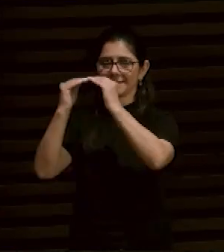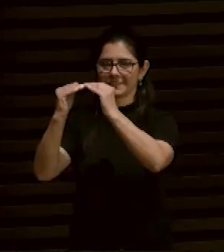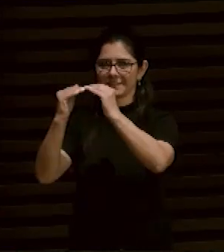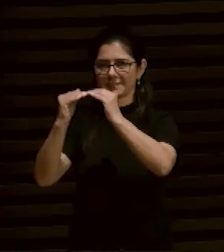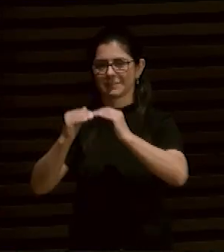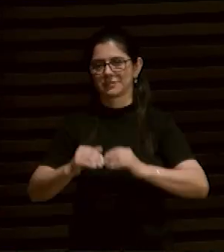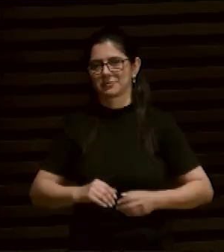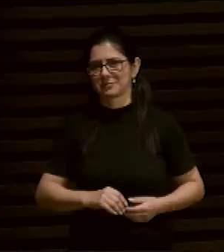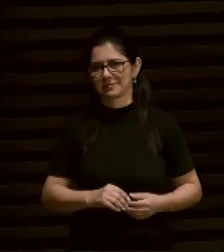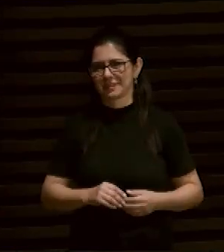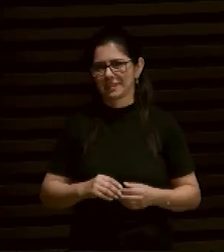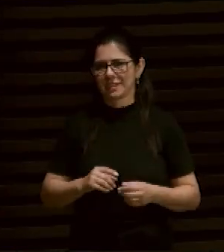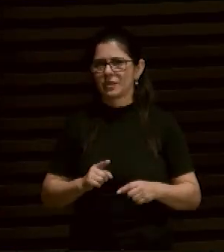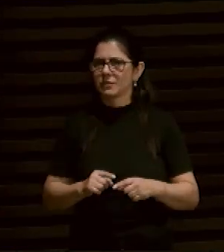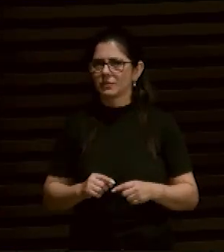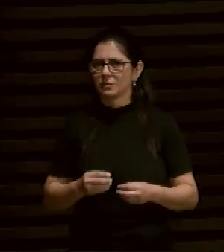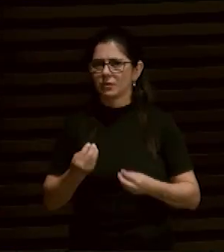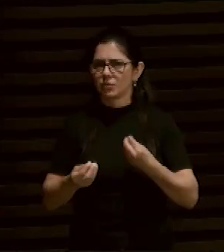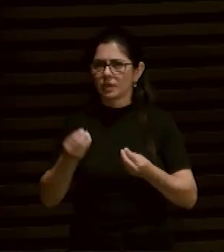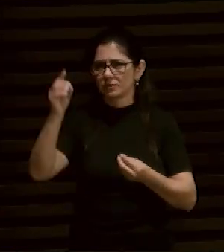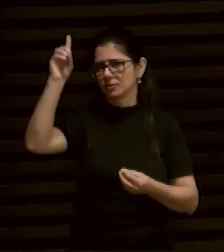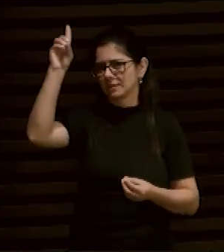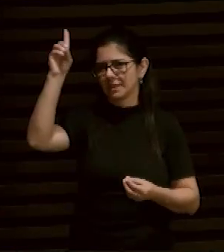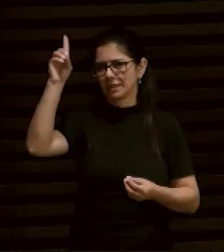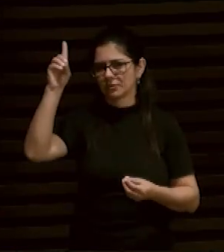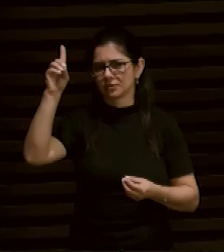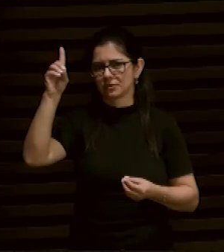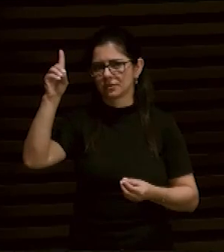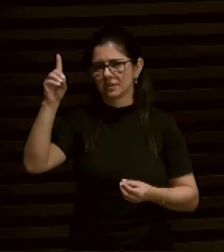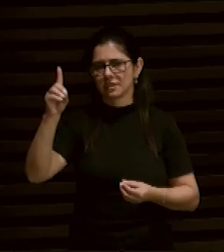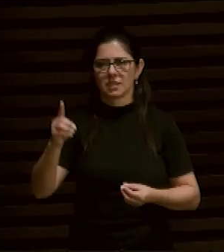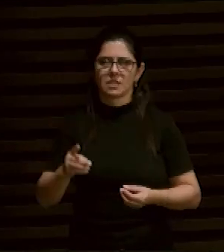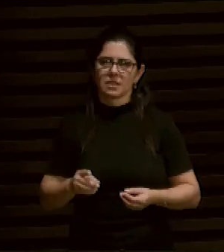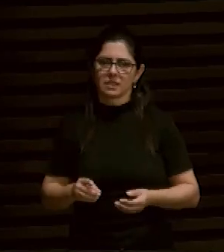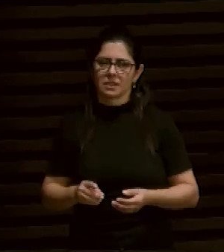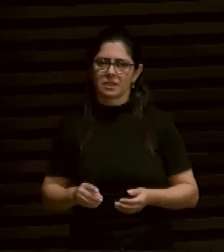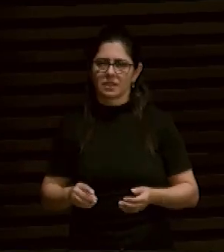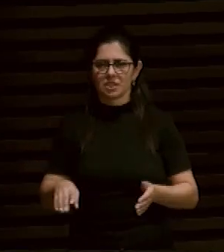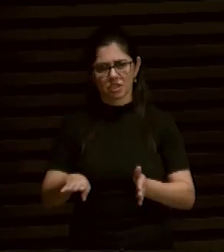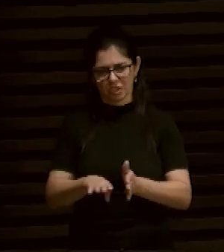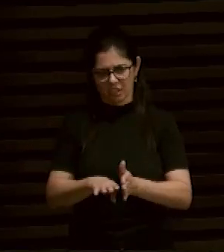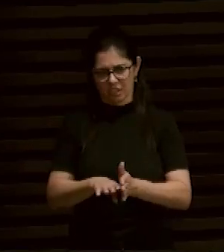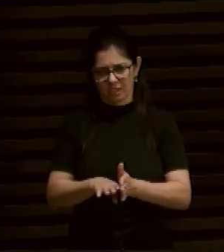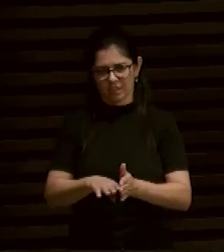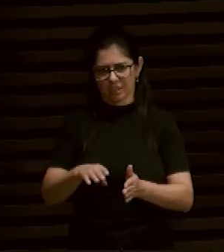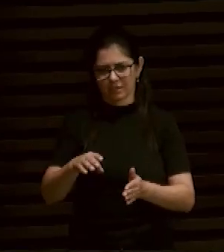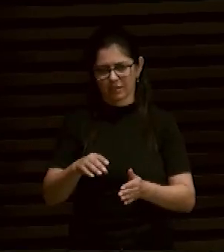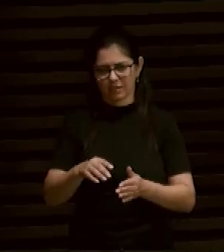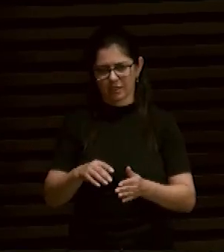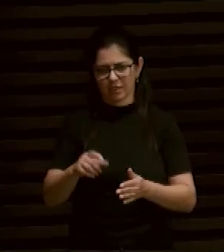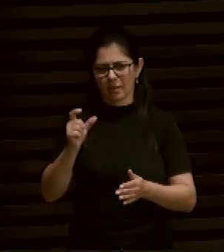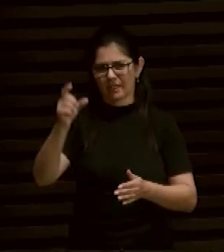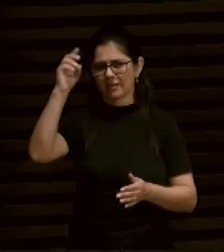chega, quando o Senhor dos Senhores ele chega, não existe rei que fique sentado, todos se colocam